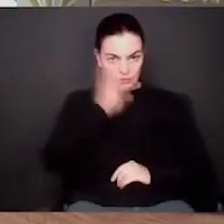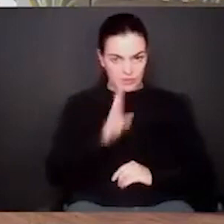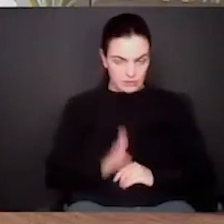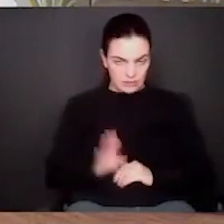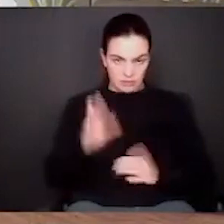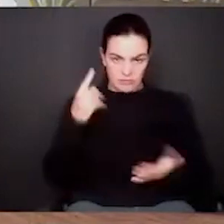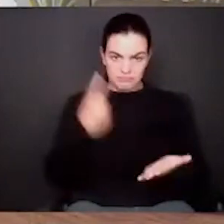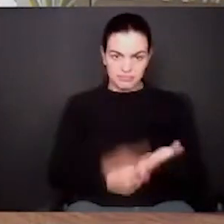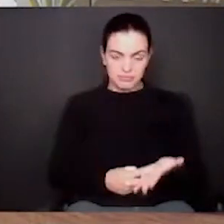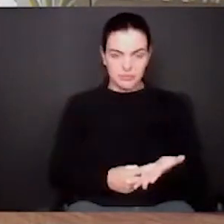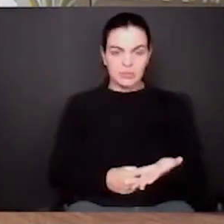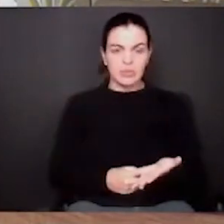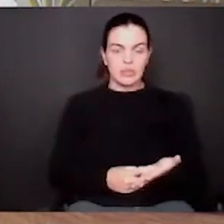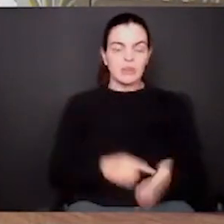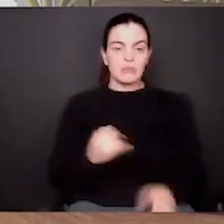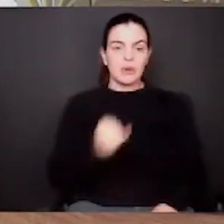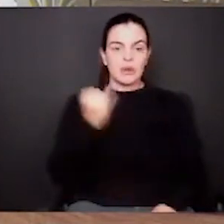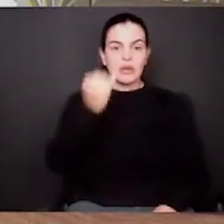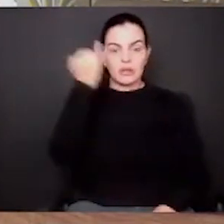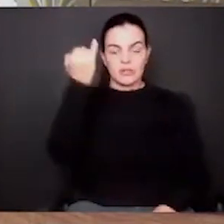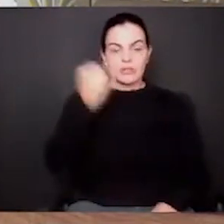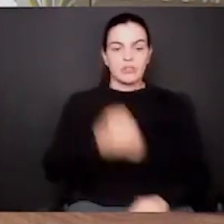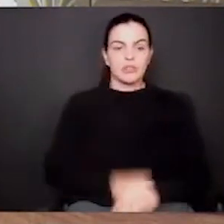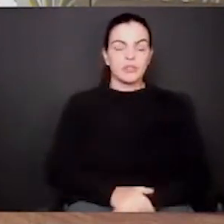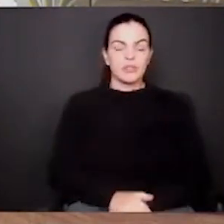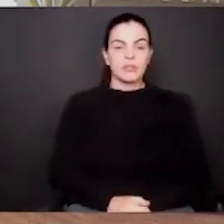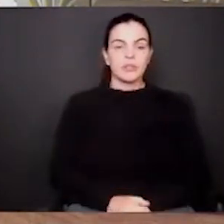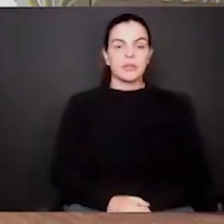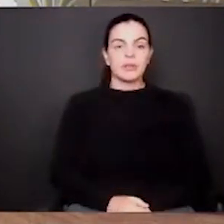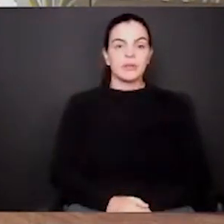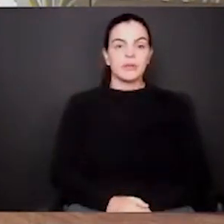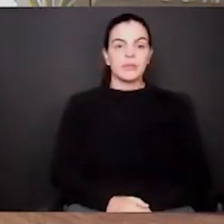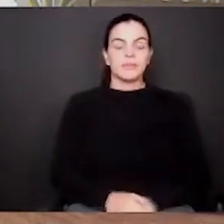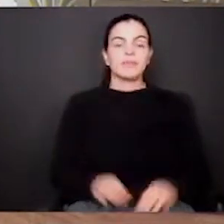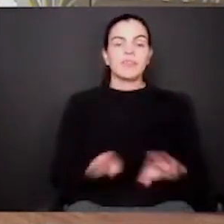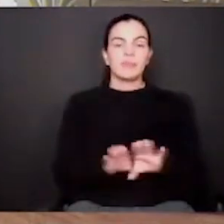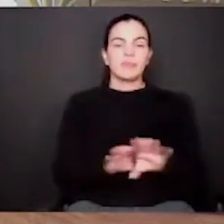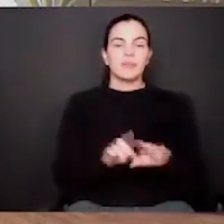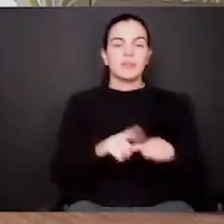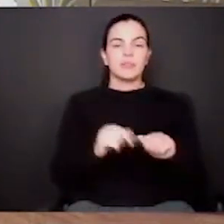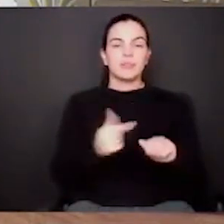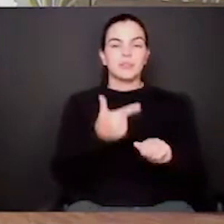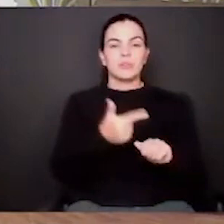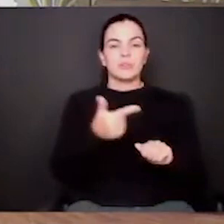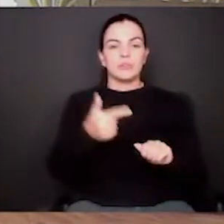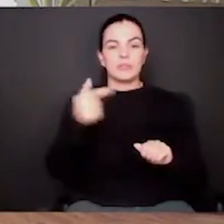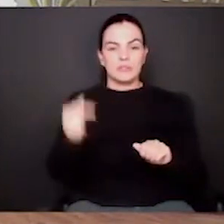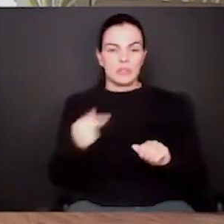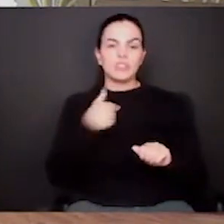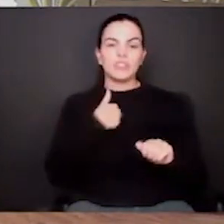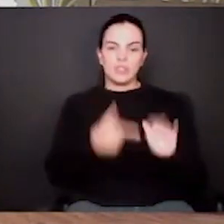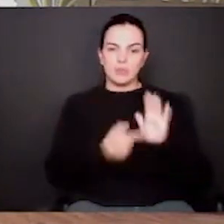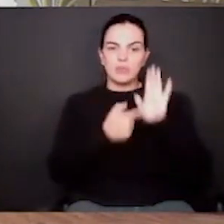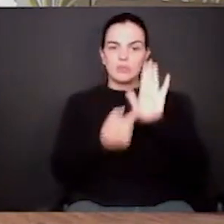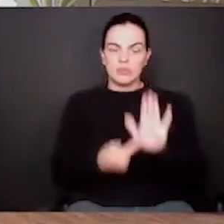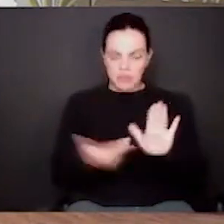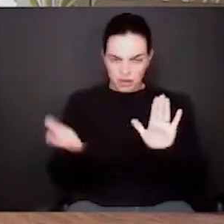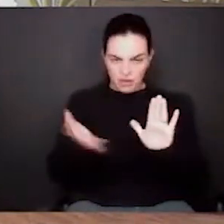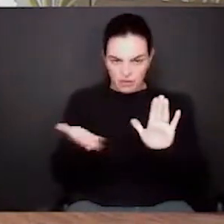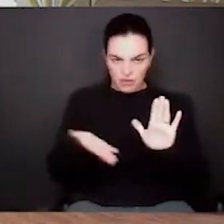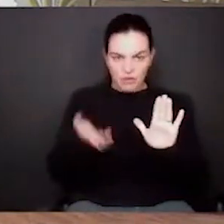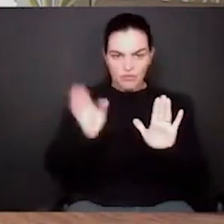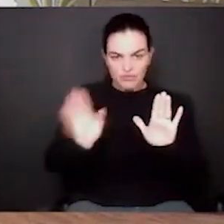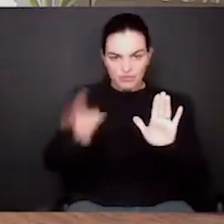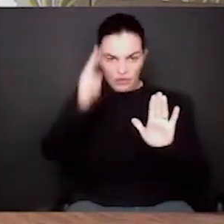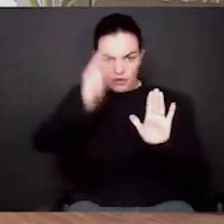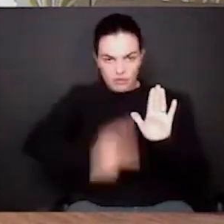da criança e do adolescente. E também o artigo 227, como eu acabei de fazer a leitura aqui, para todos.